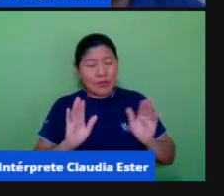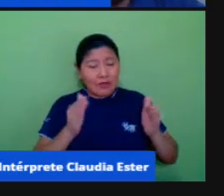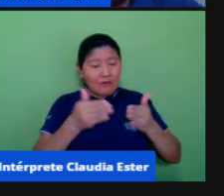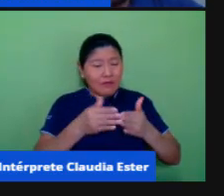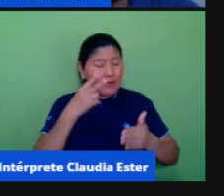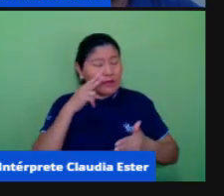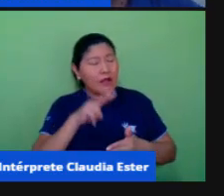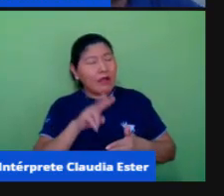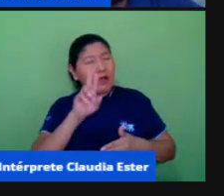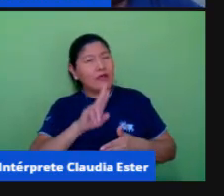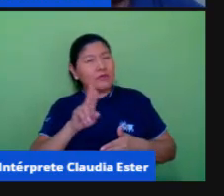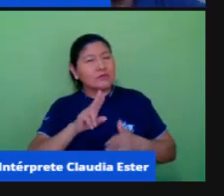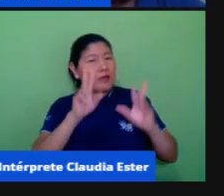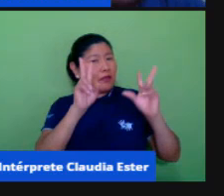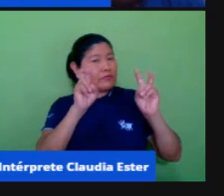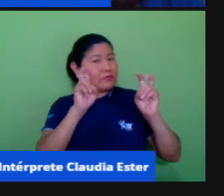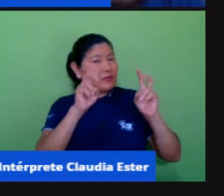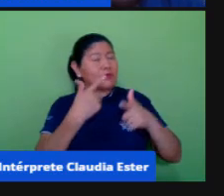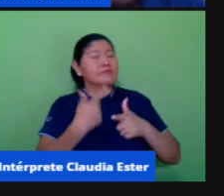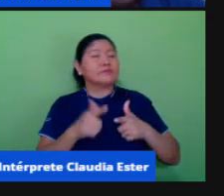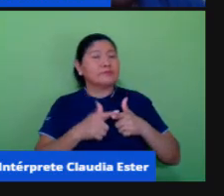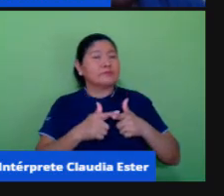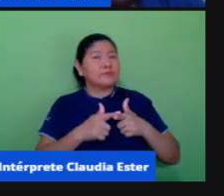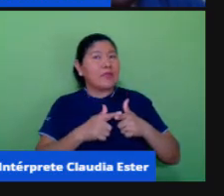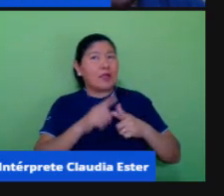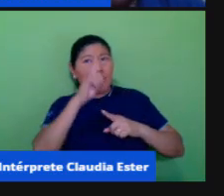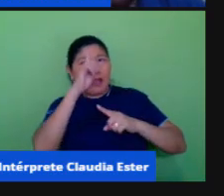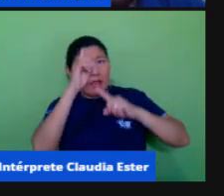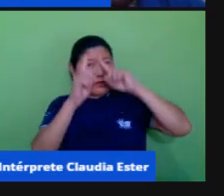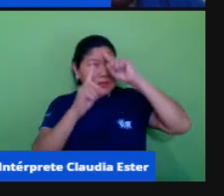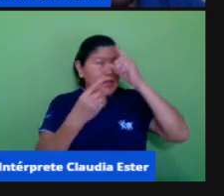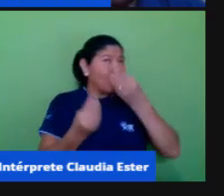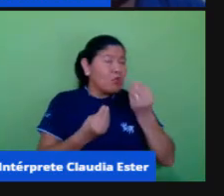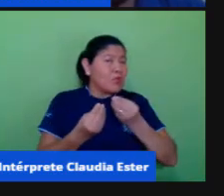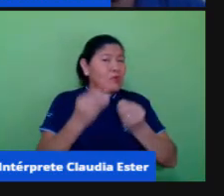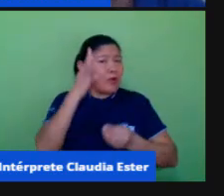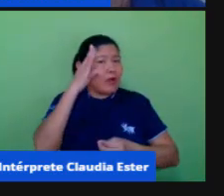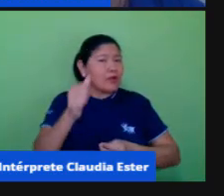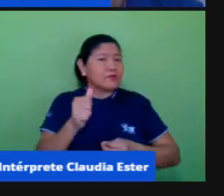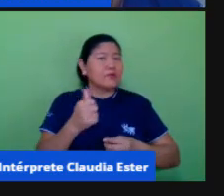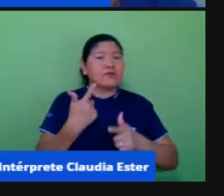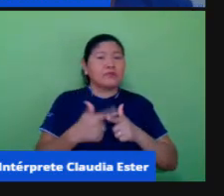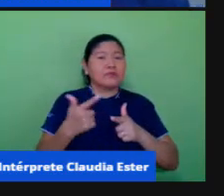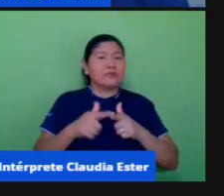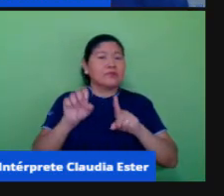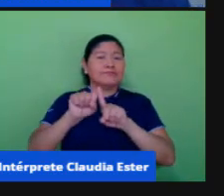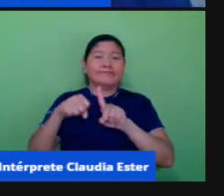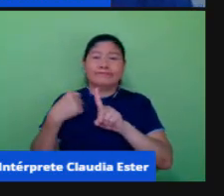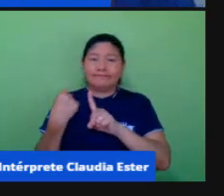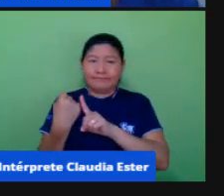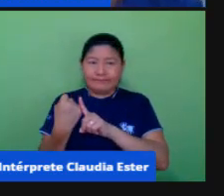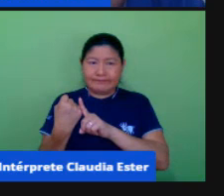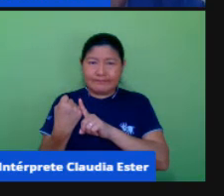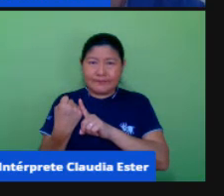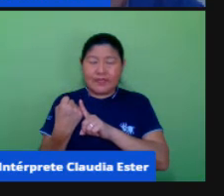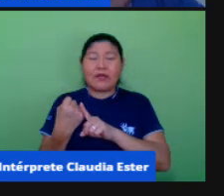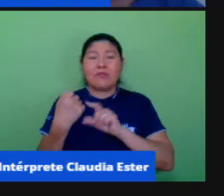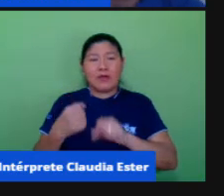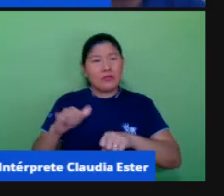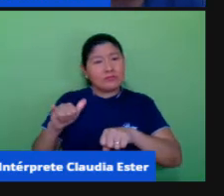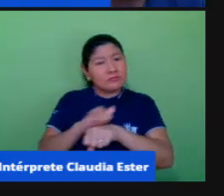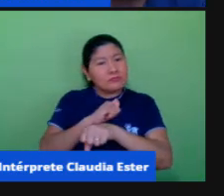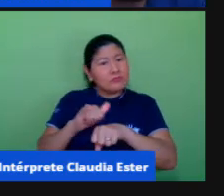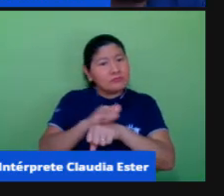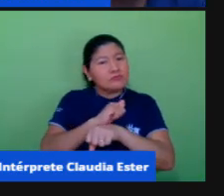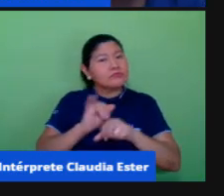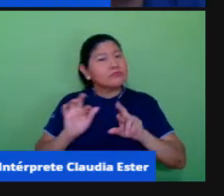uma ideia para resolver determinado problema na sociedade. Tá? Isso pode ser de forma simulada ou pode